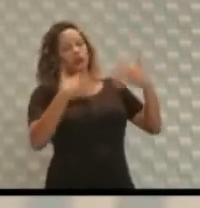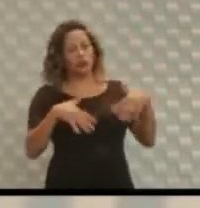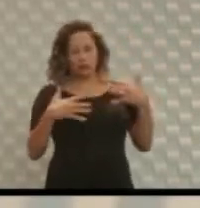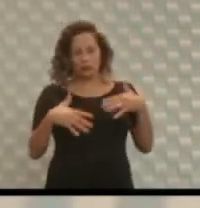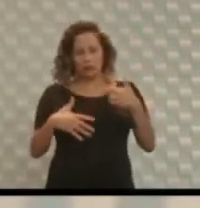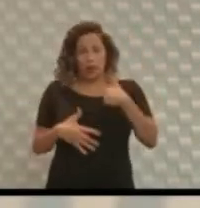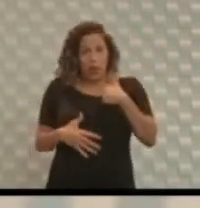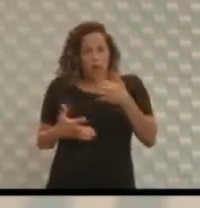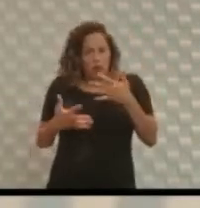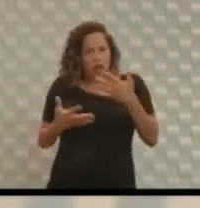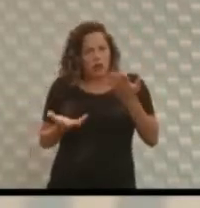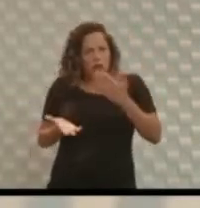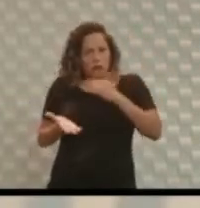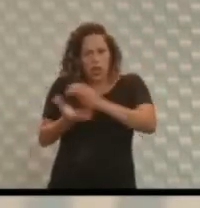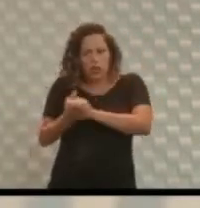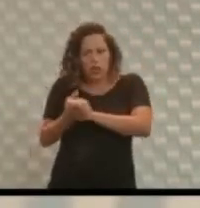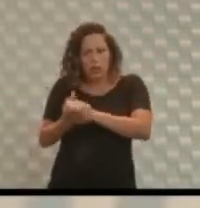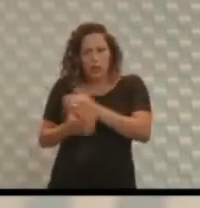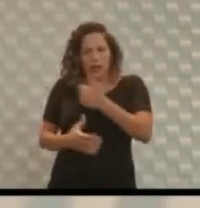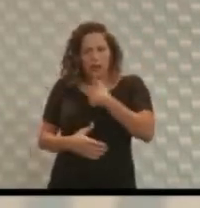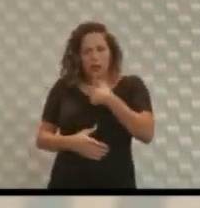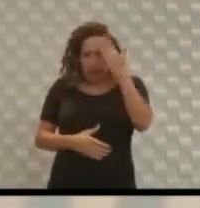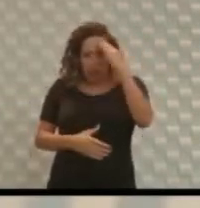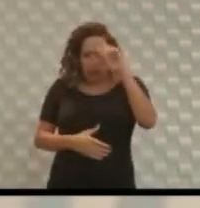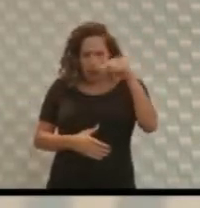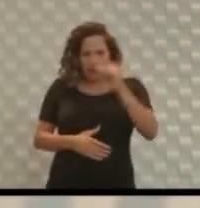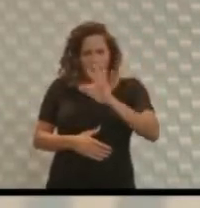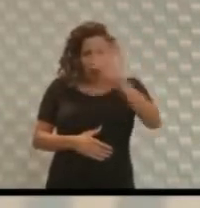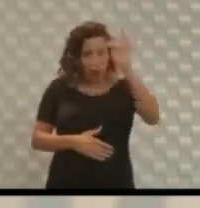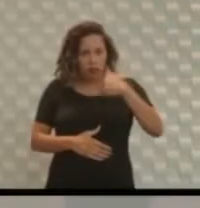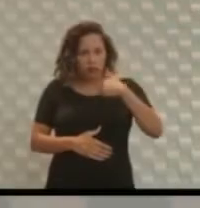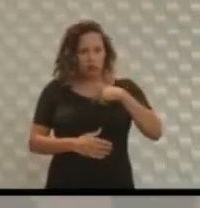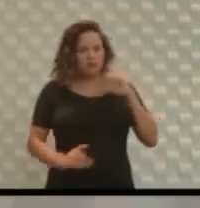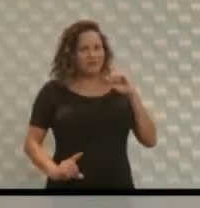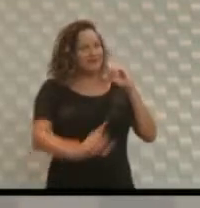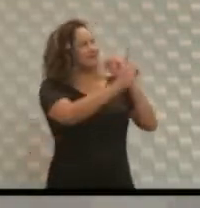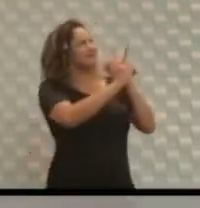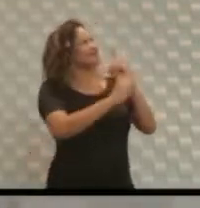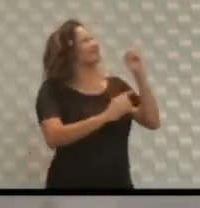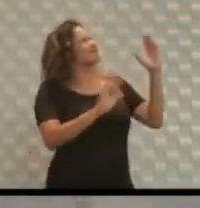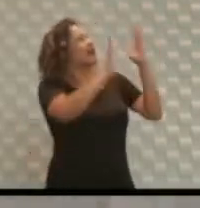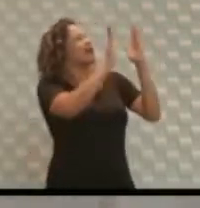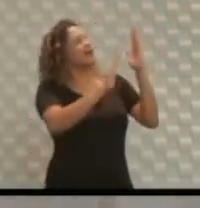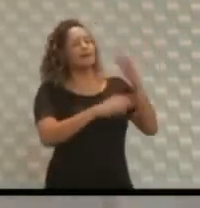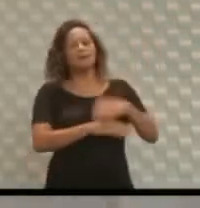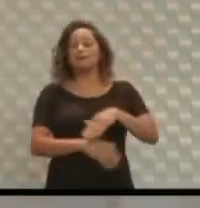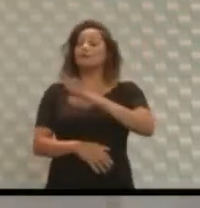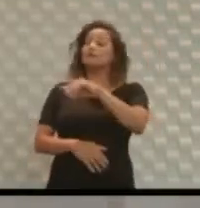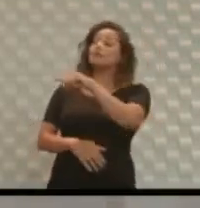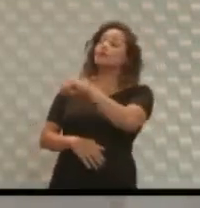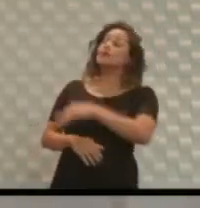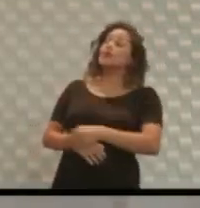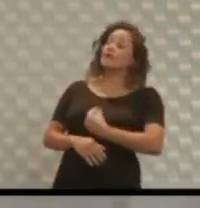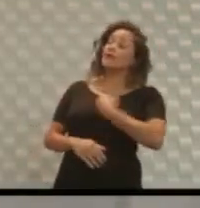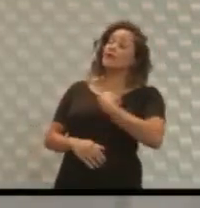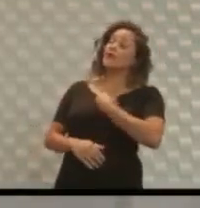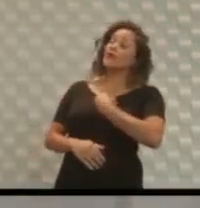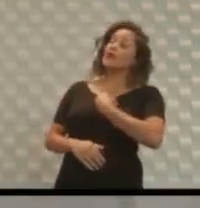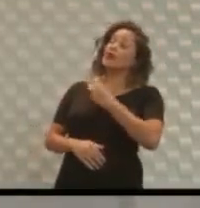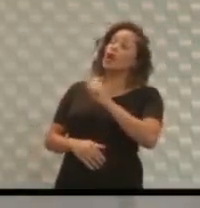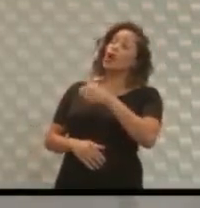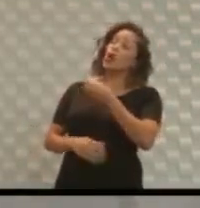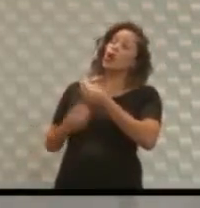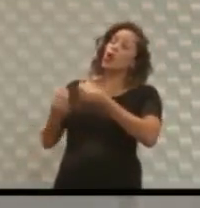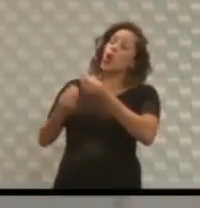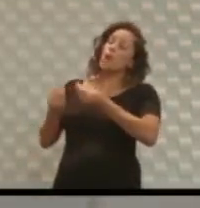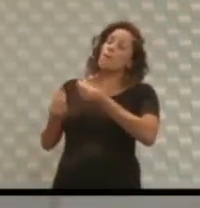eu sei que um dia Deus vai, quando eu chegar diante de Deus, Deus vai falar assim, como é que você foi como esposa? E